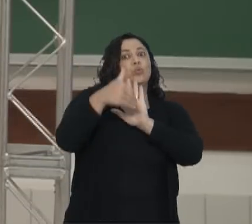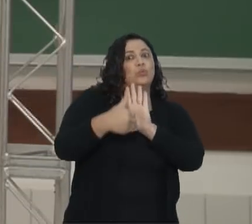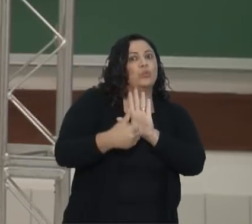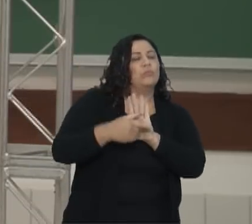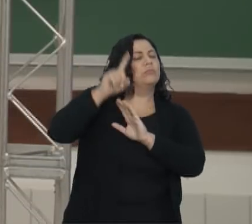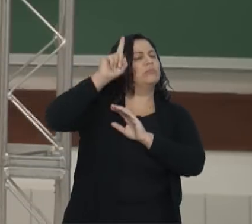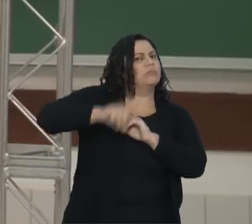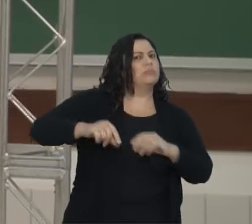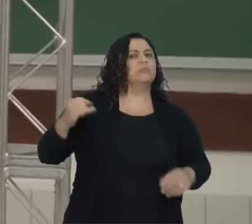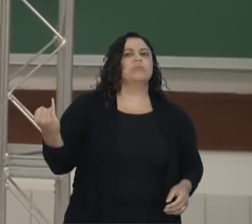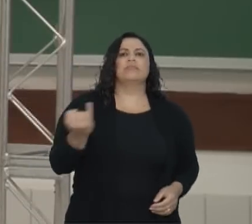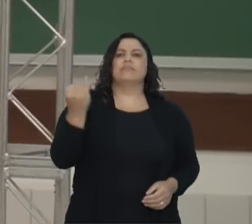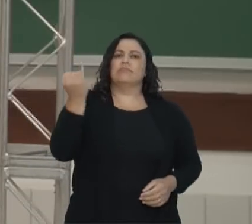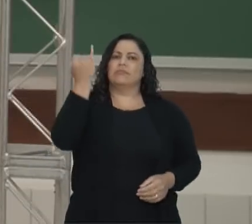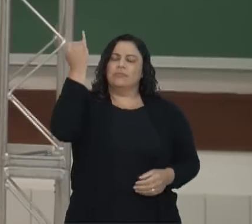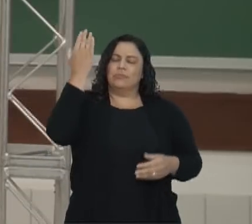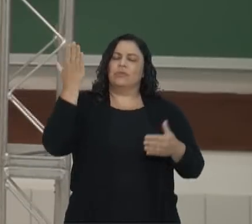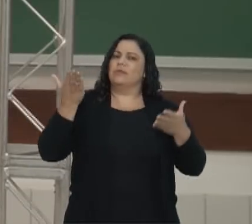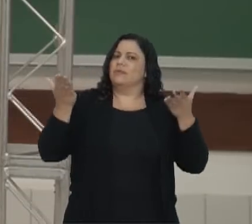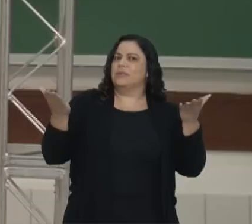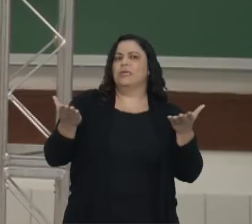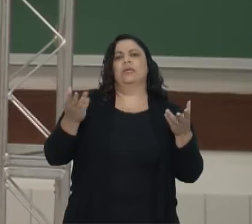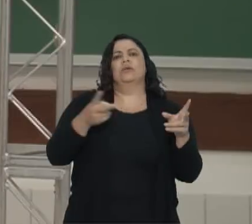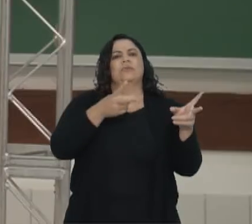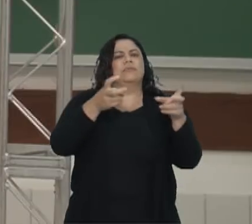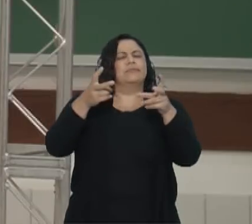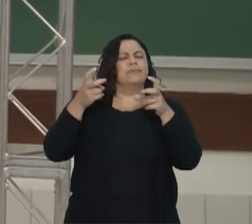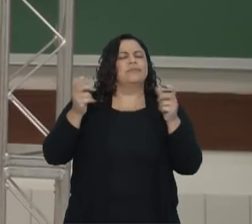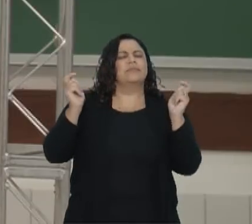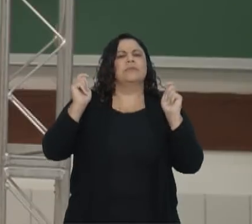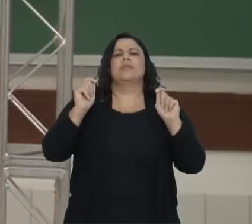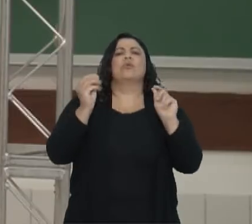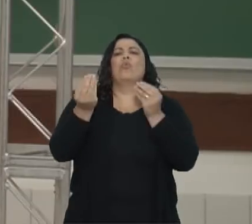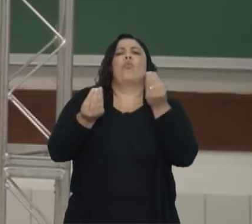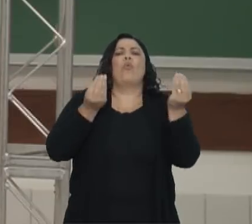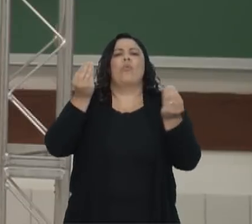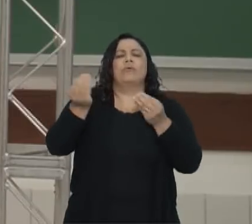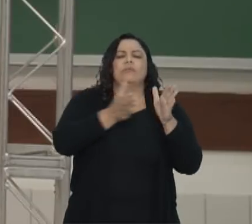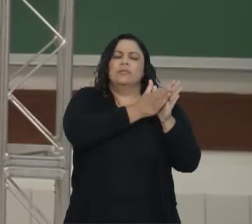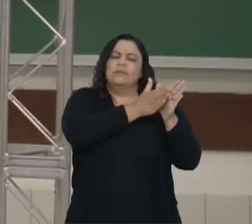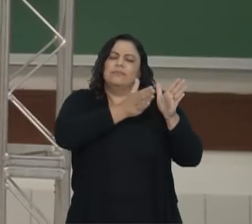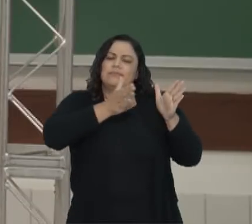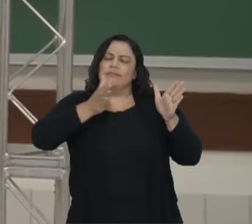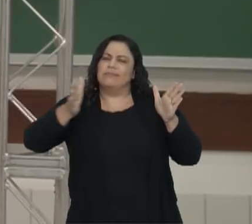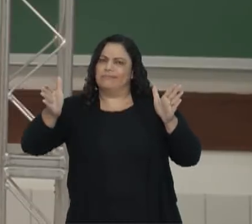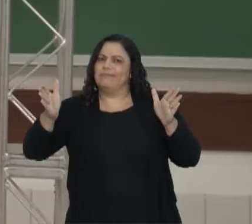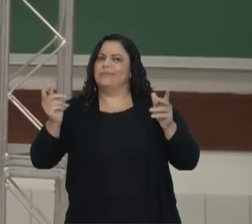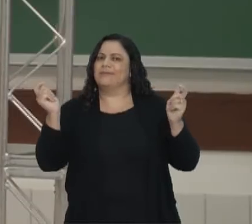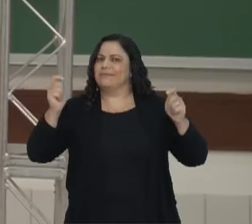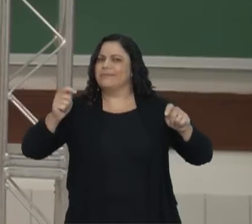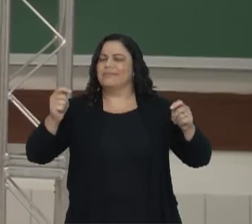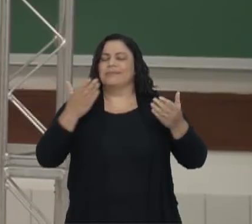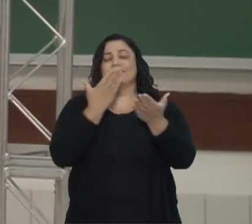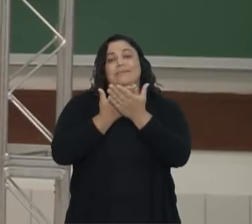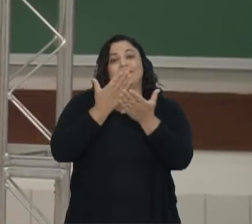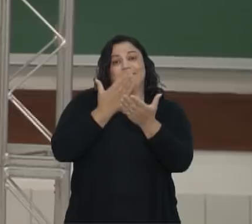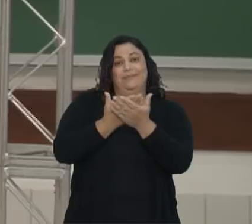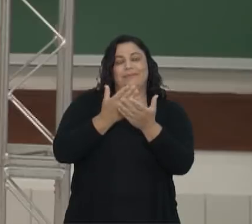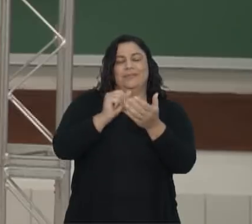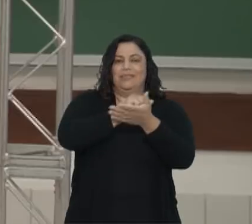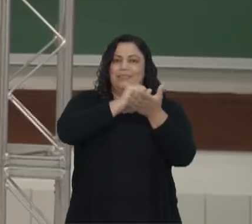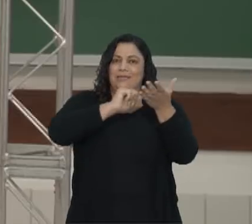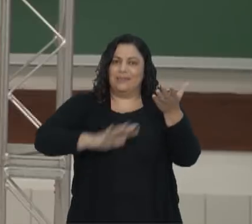muito importante para a gente ver o quanto vocês estão seguindo as aulas, o quanto vocês estão assistindo e realizando as atividades,